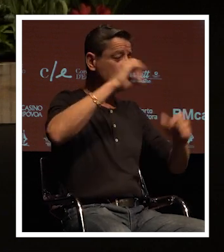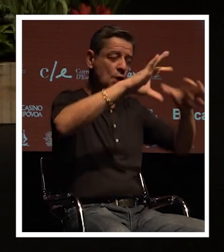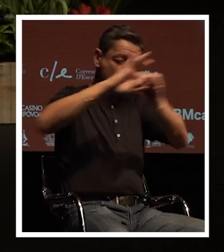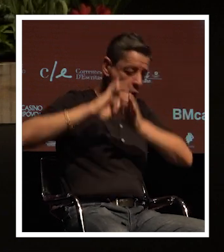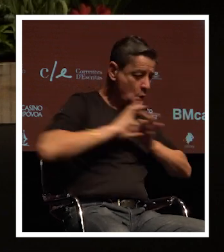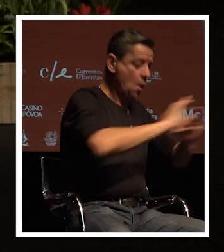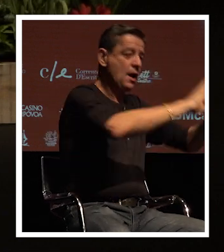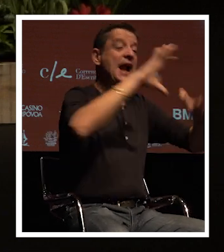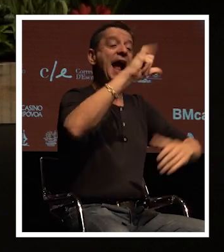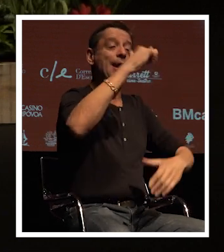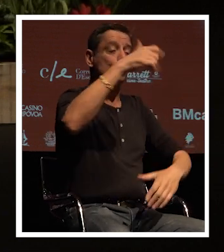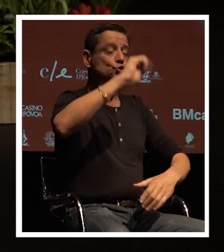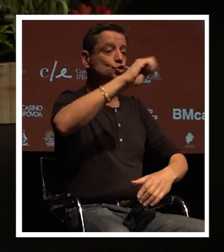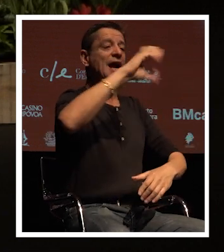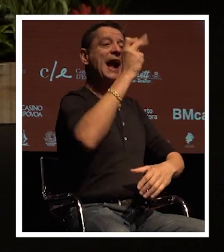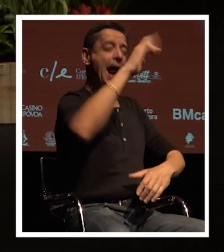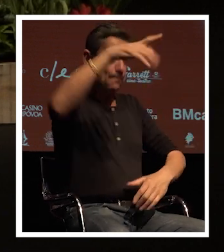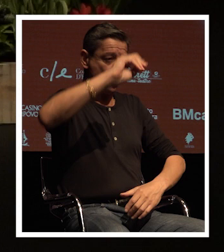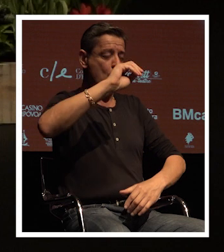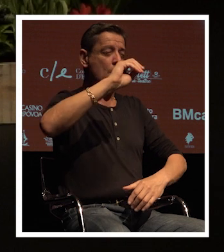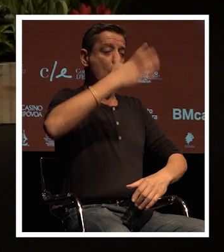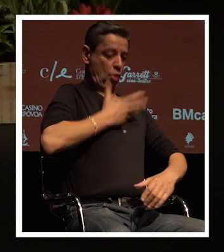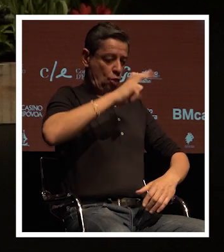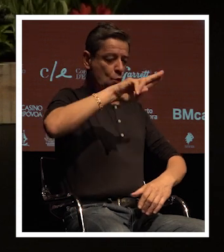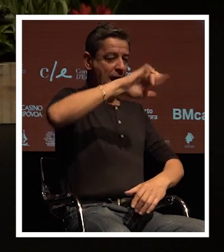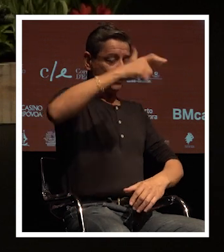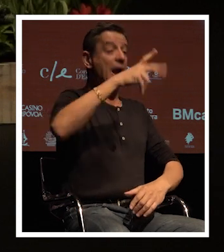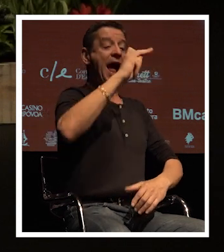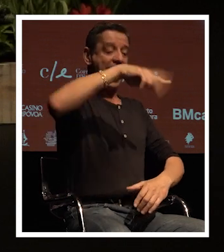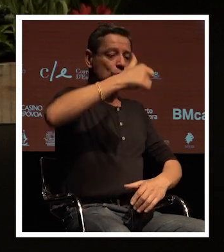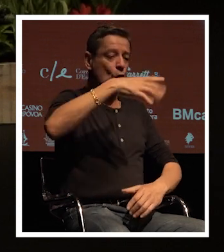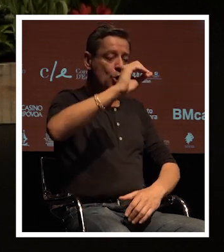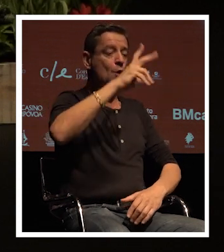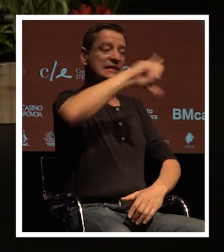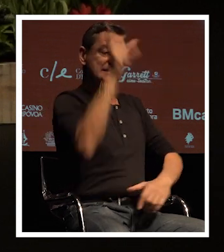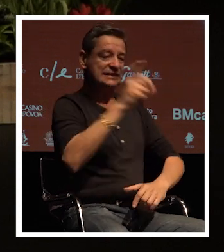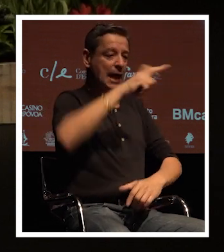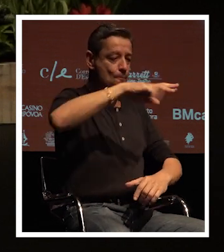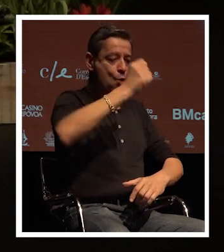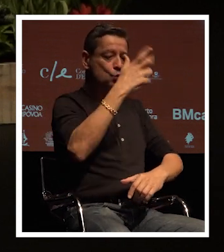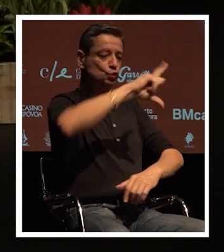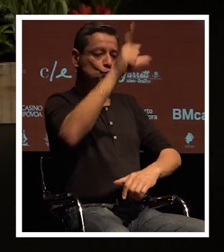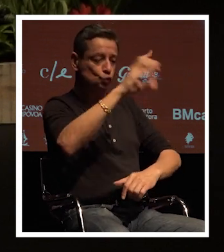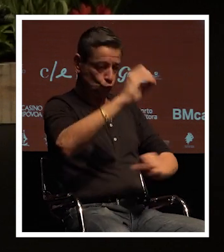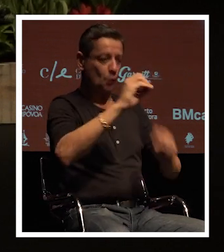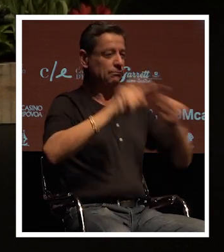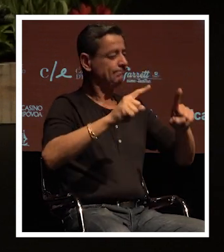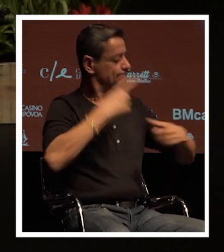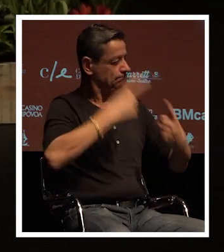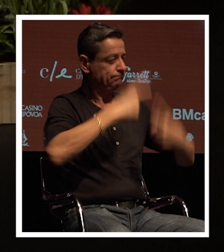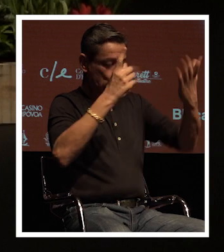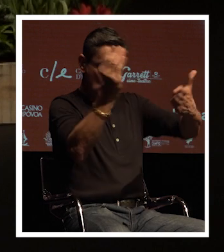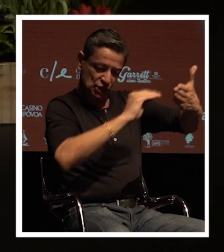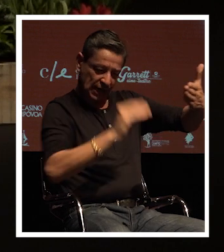diferentes como Carlos do Carmo aldina Duarte e António zambujo dedicou a sua vida profissional à literatura como